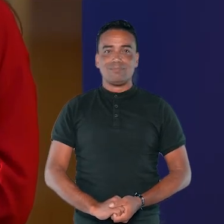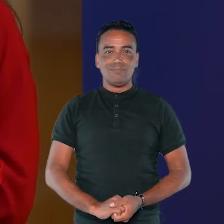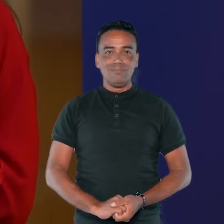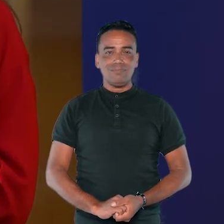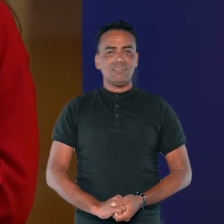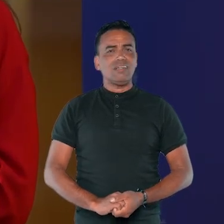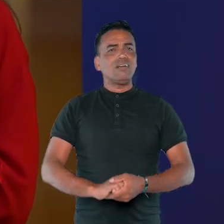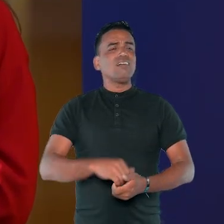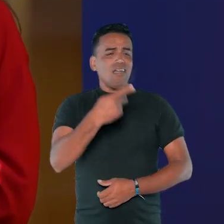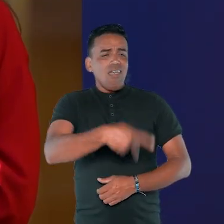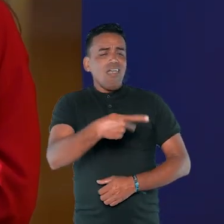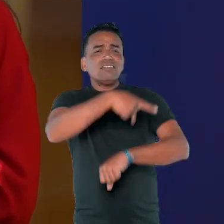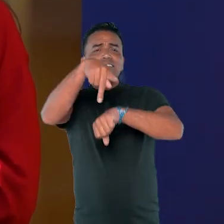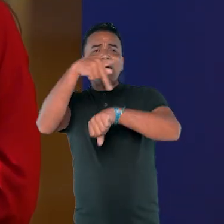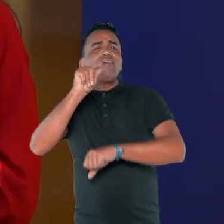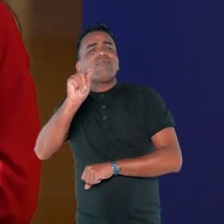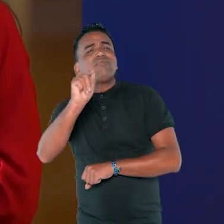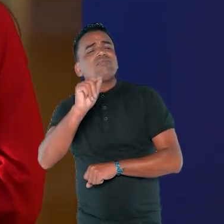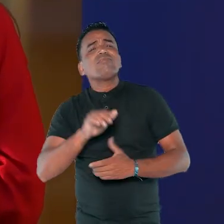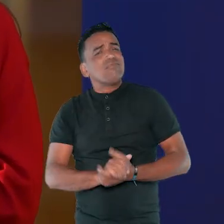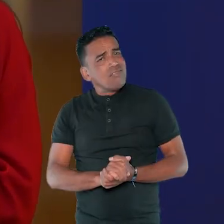Que país é esse?